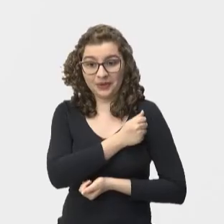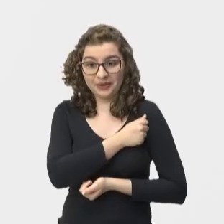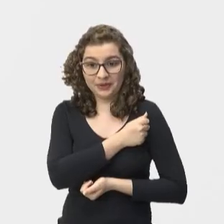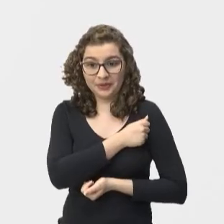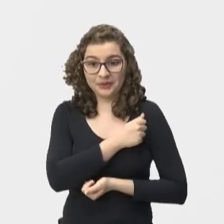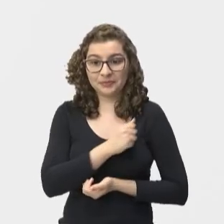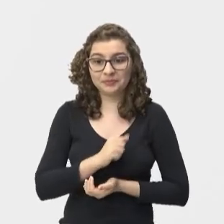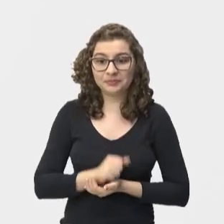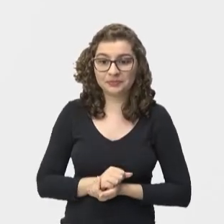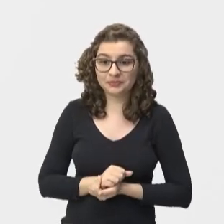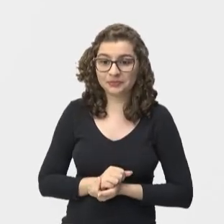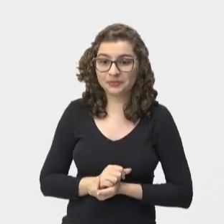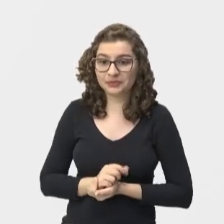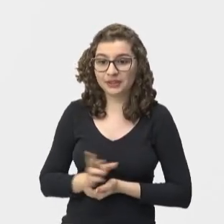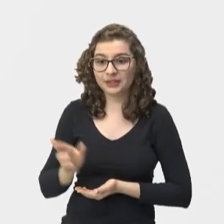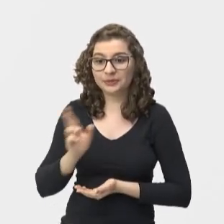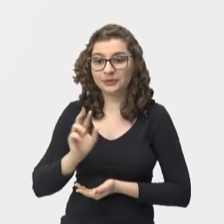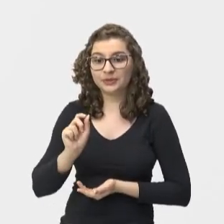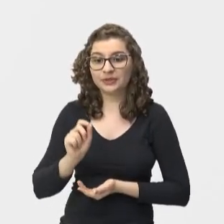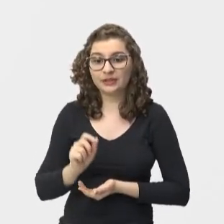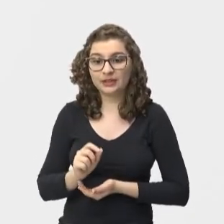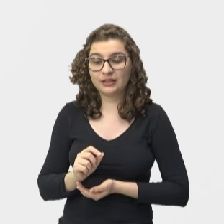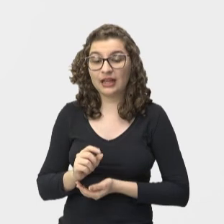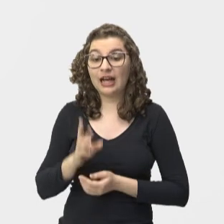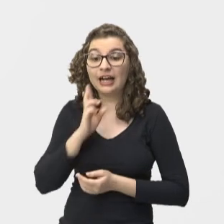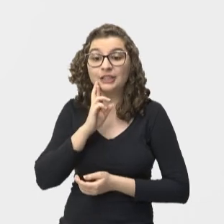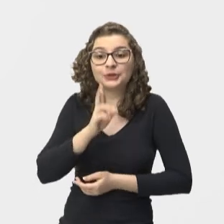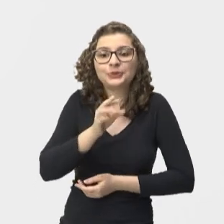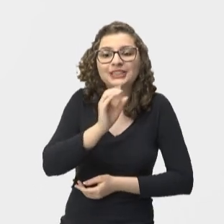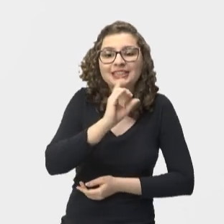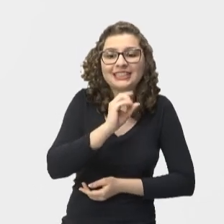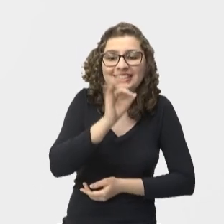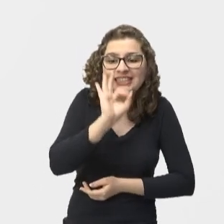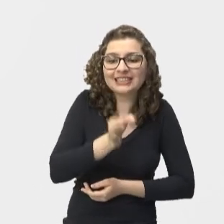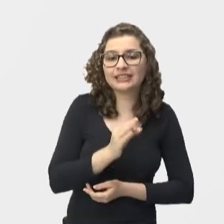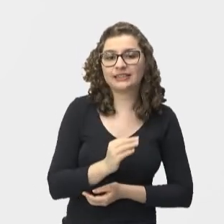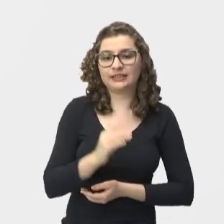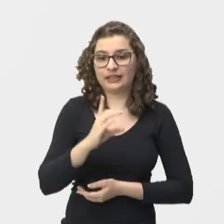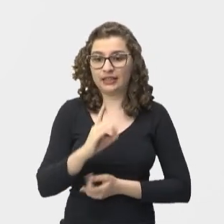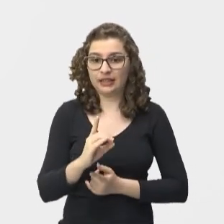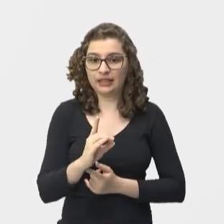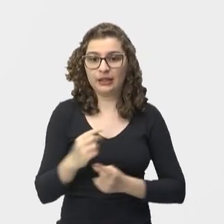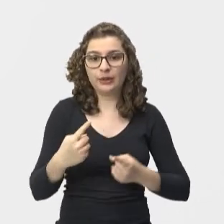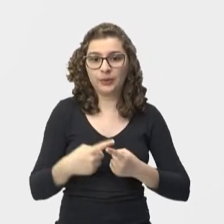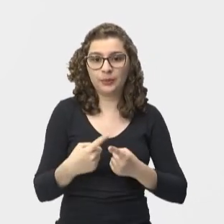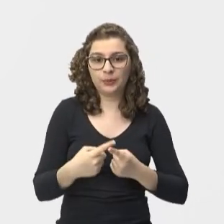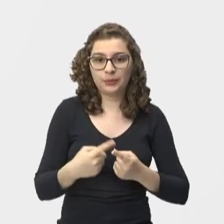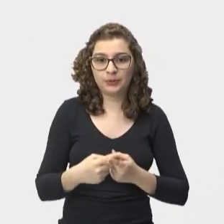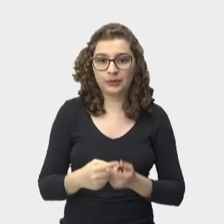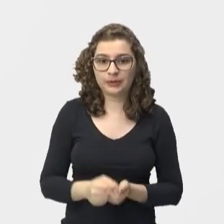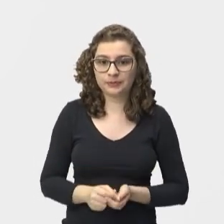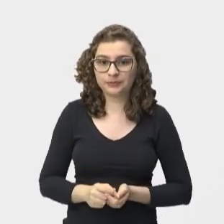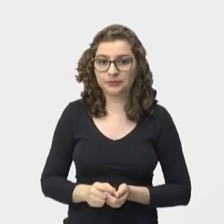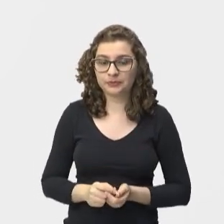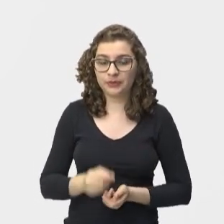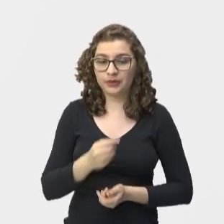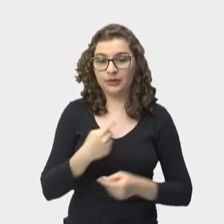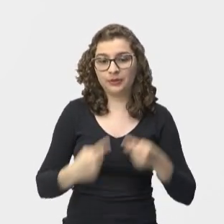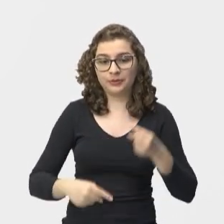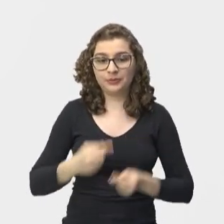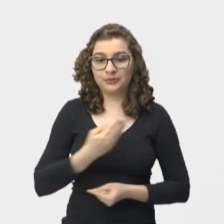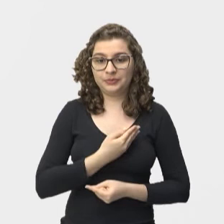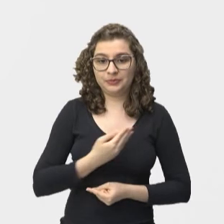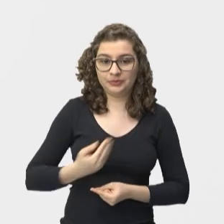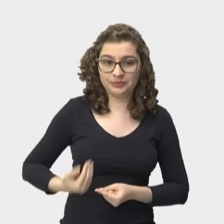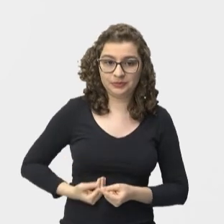A questão correta, Poliana, é a letra D. Vejam lá. As políticas públicas, elas são definidas no Poder Legislativo, o